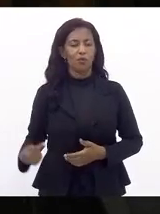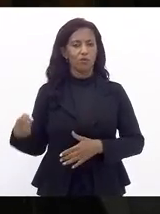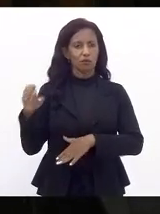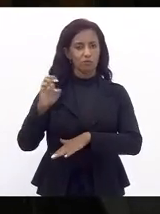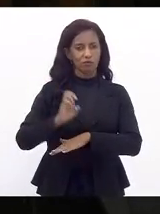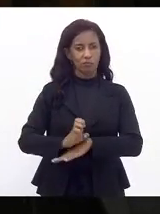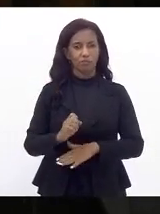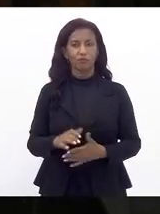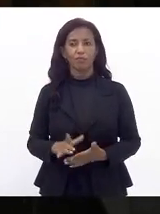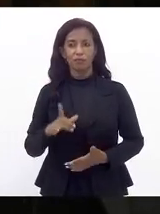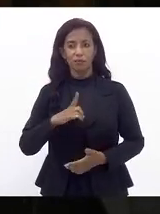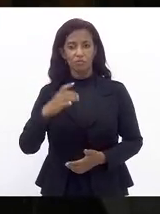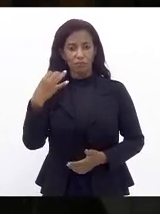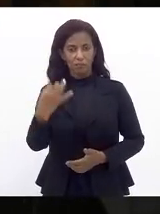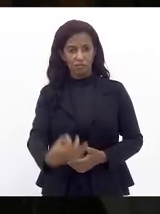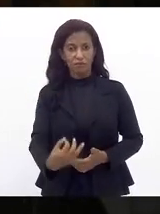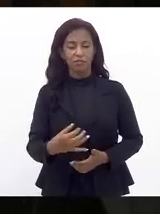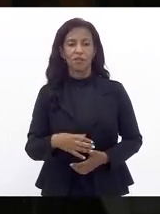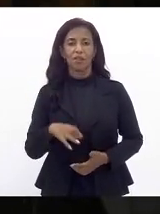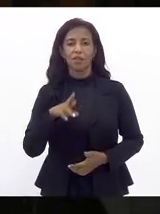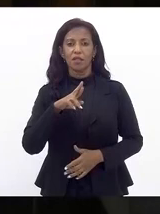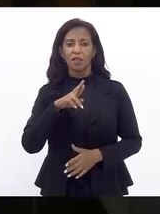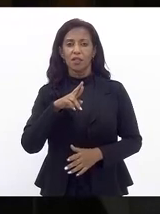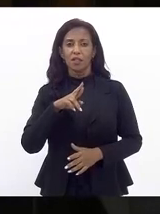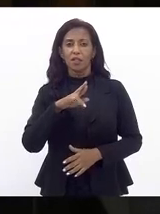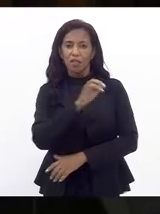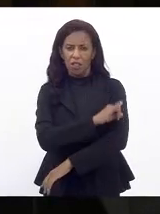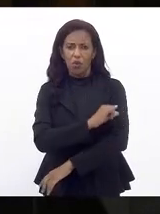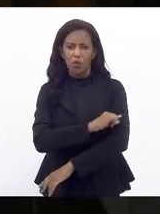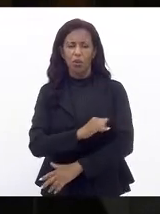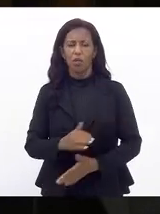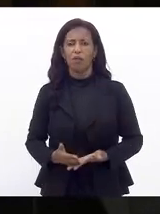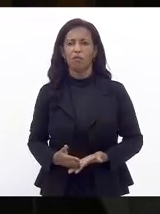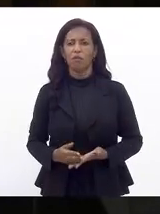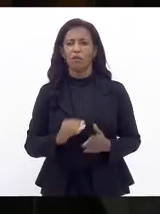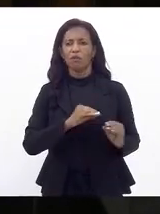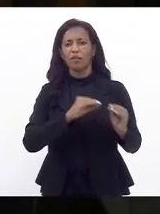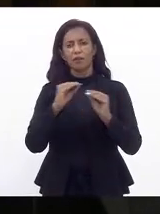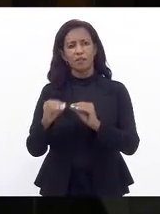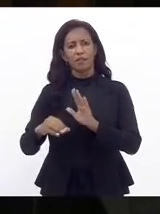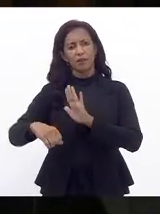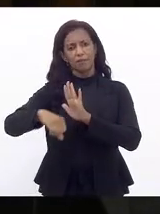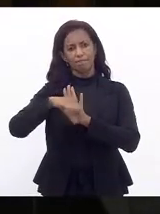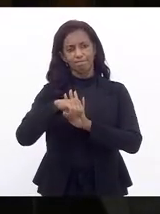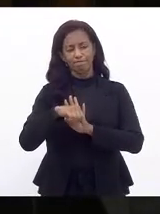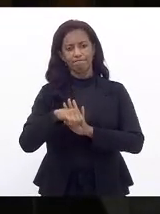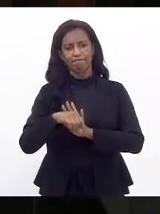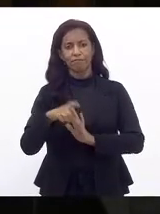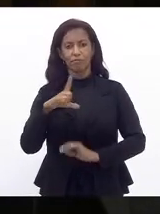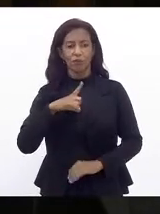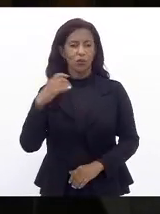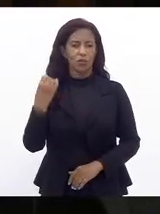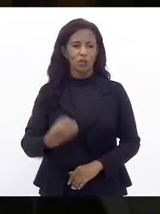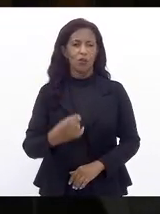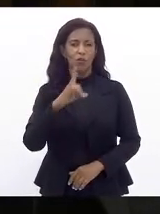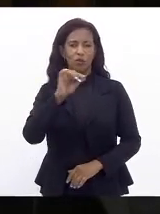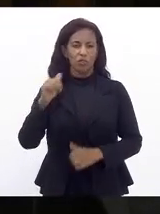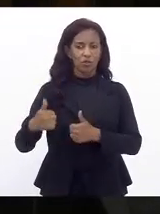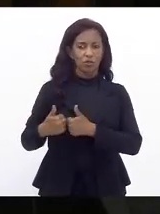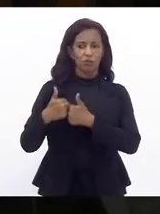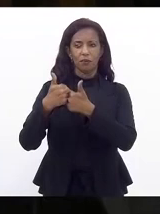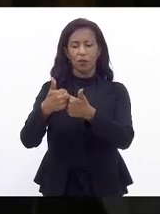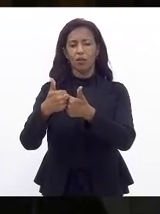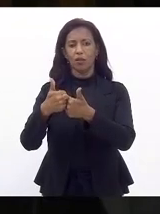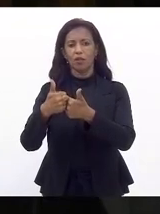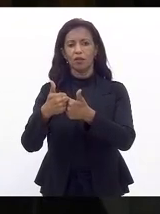Estado. E tenho certeza que o Rio de Janeiro vai sair dessa crise. Sou um otimista e teremos dias muito melhores